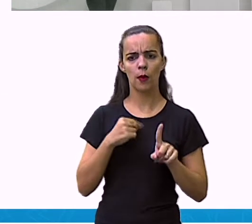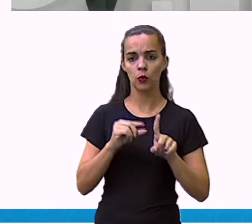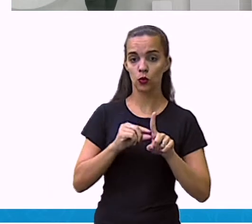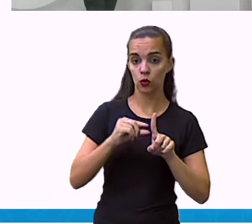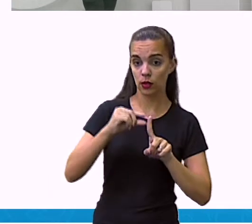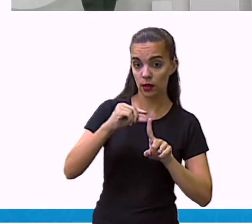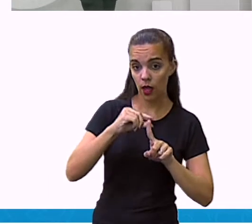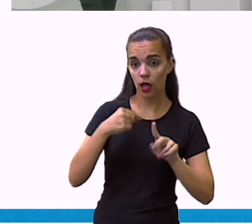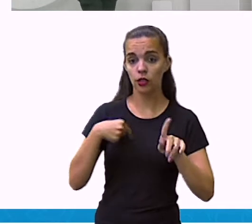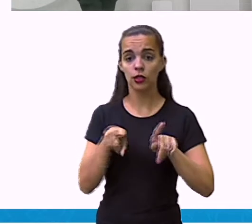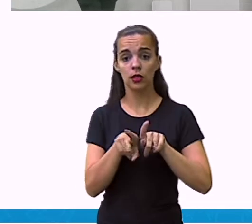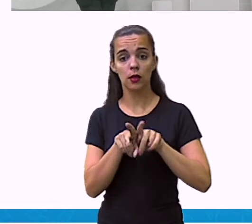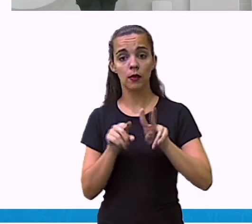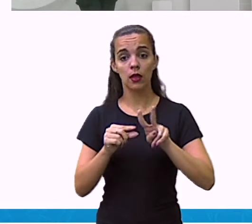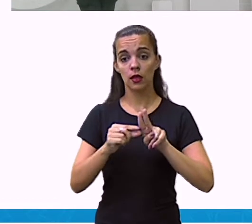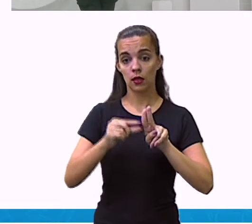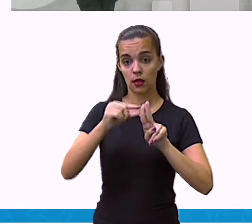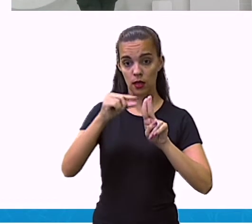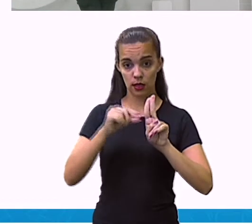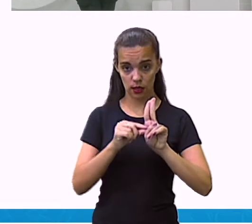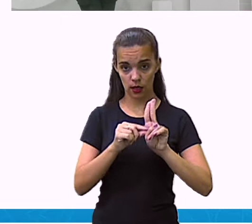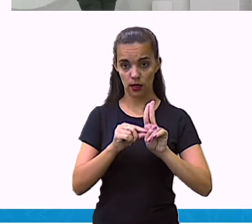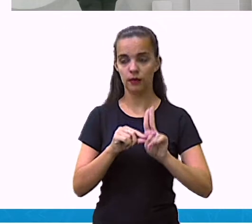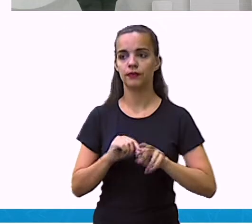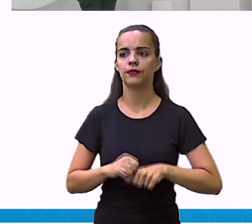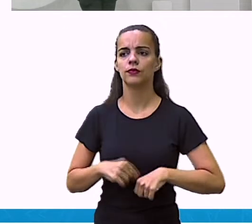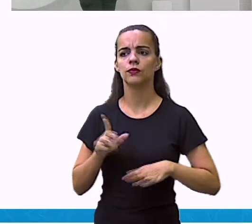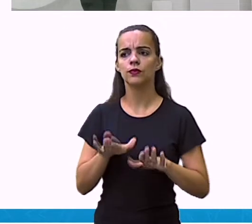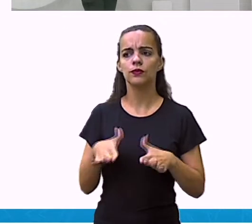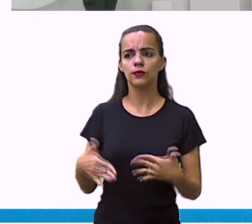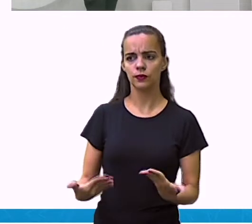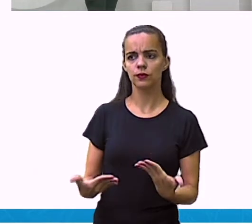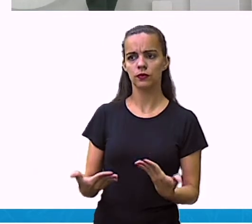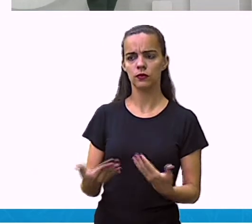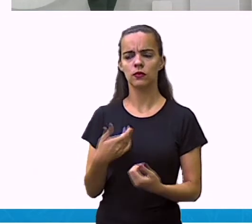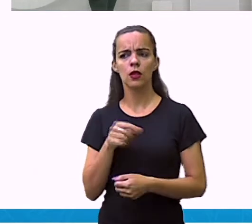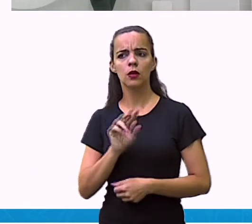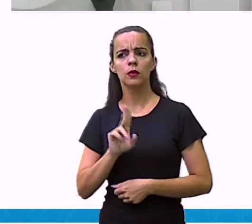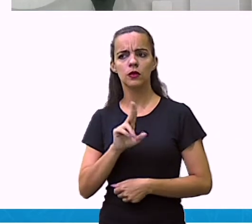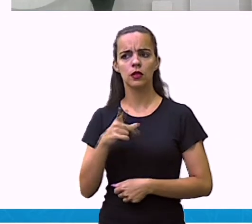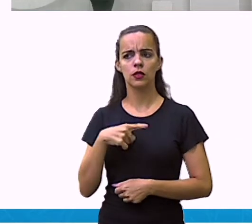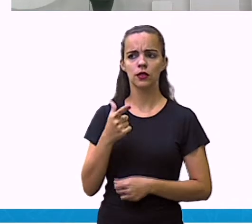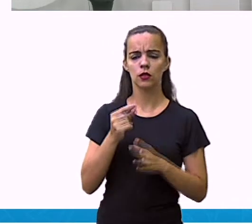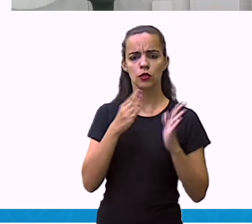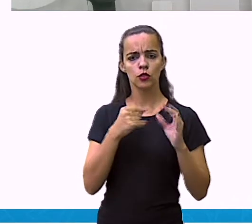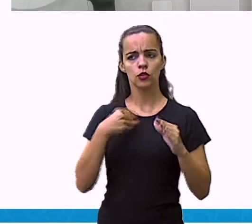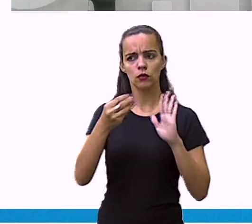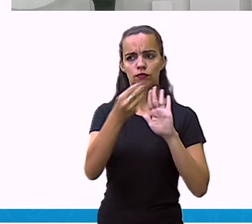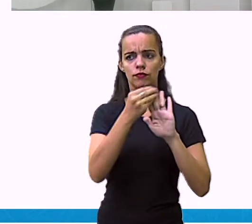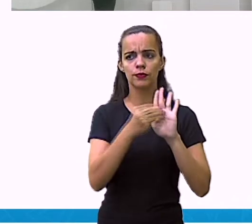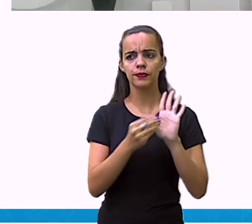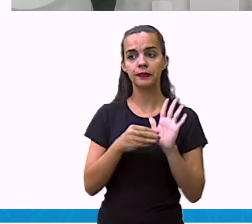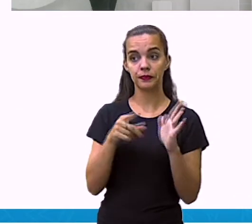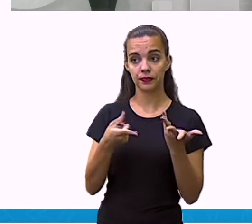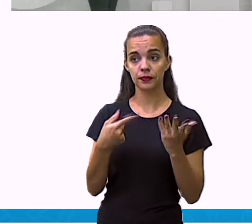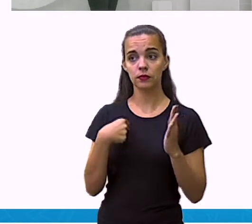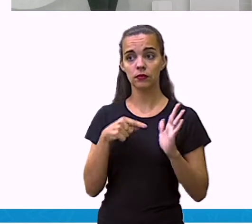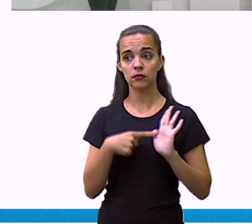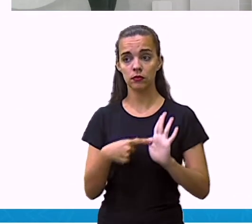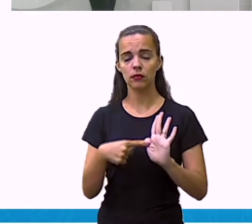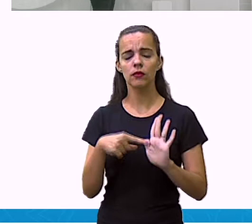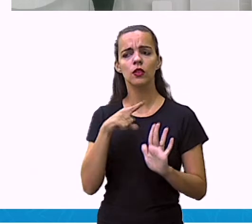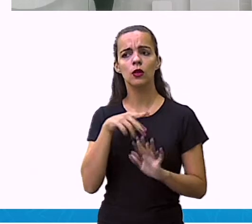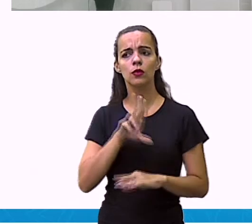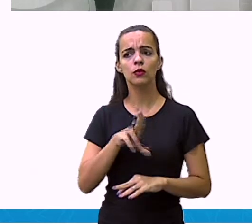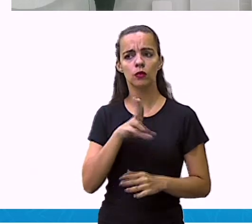sequência numérica, ela apresenta um padrão. Ela vai ter um padrão para você. E neste caso aqui, nós observamos este